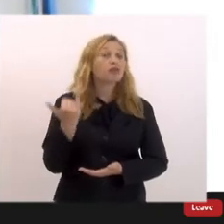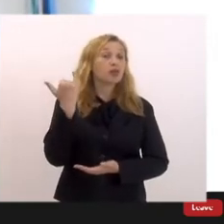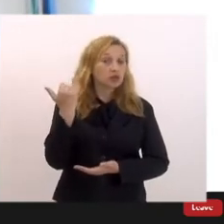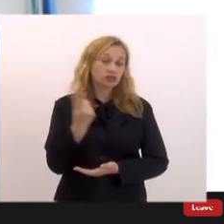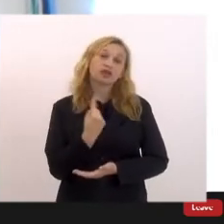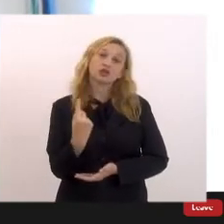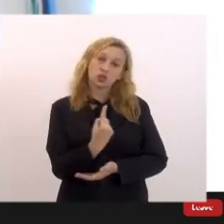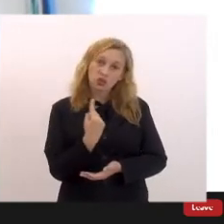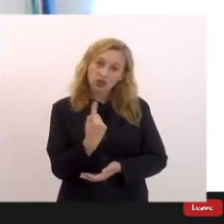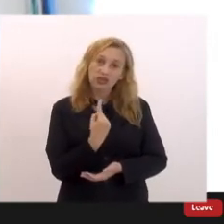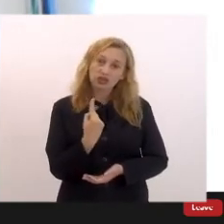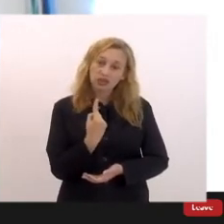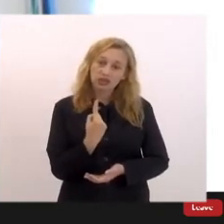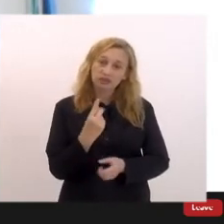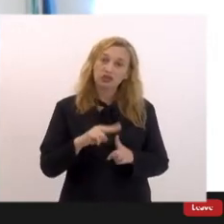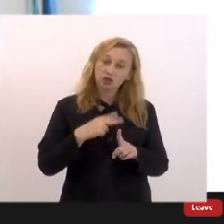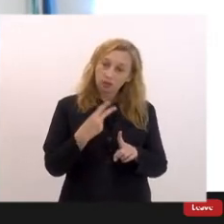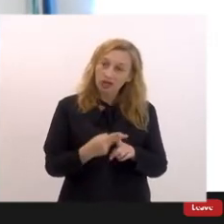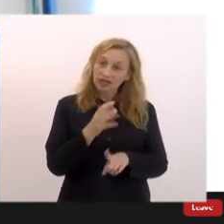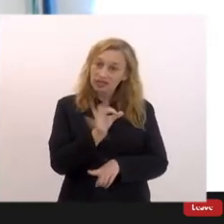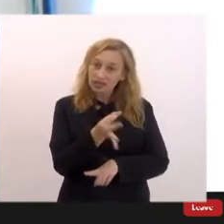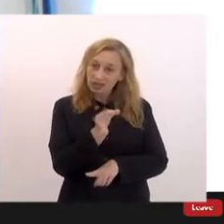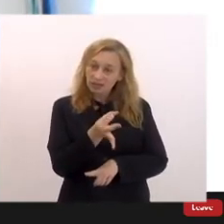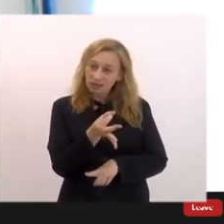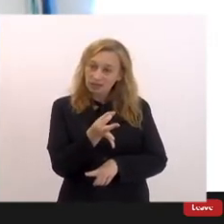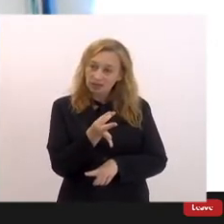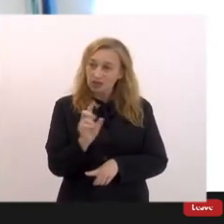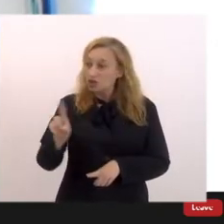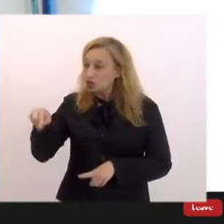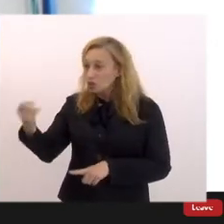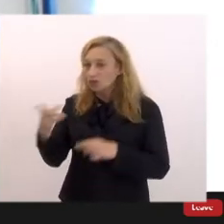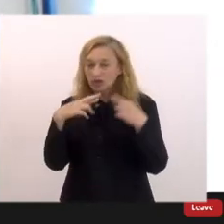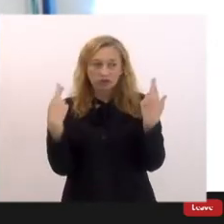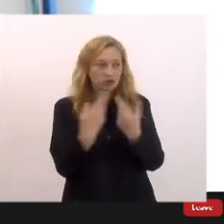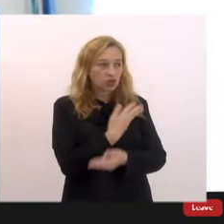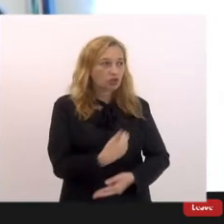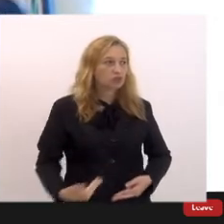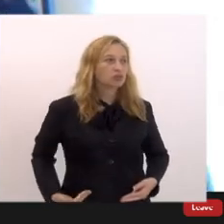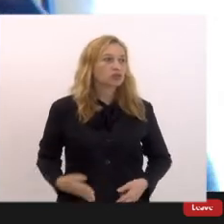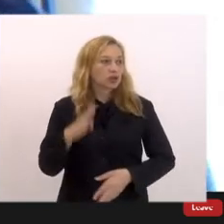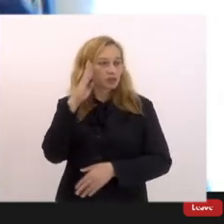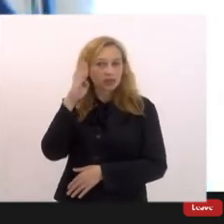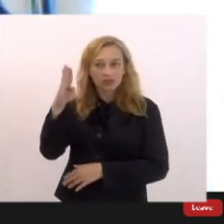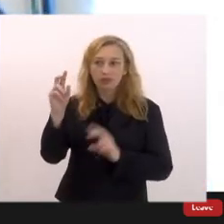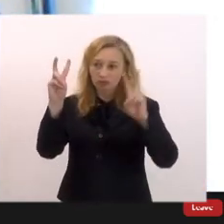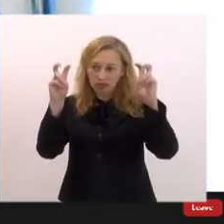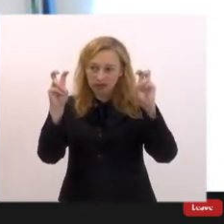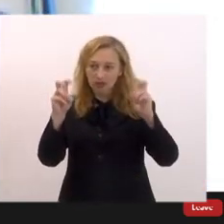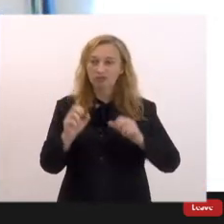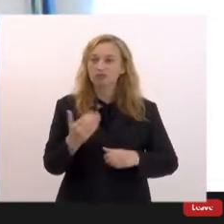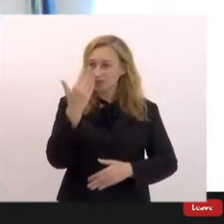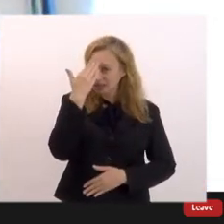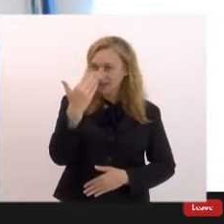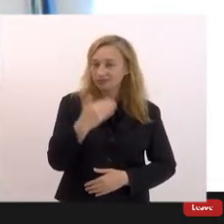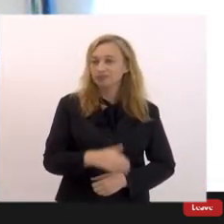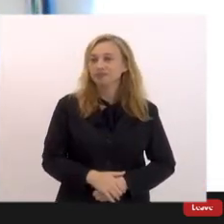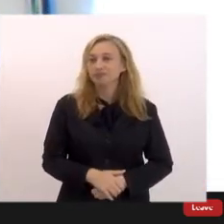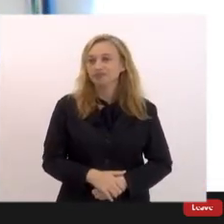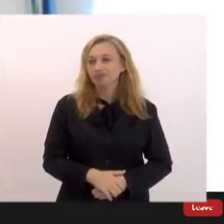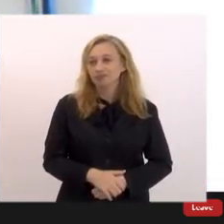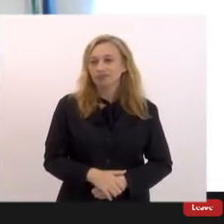relevante que vai se desdobrar, inclusive, posteriormente, em outra audiência pública específica sobre isso. Obrigado.